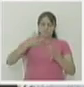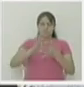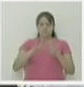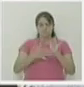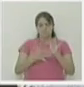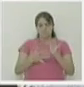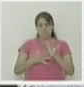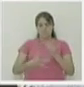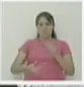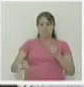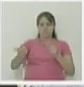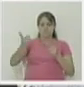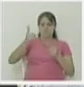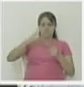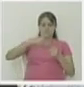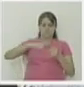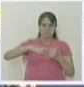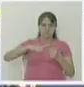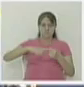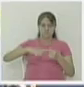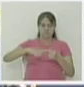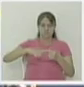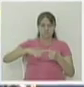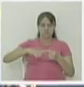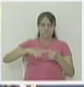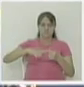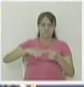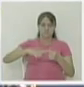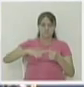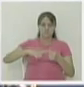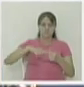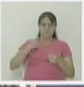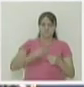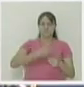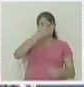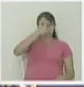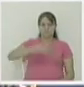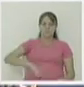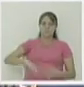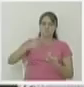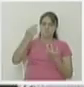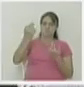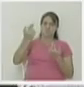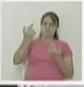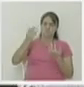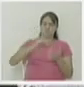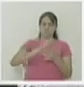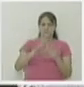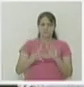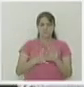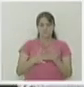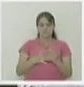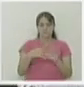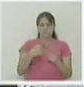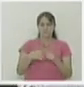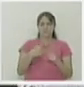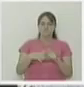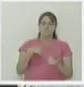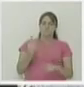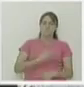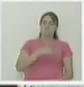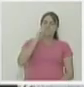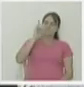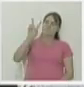quando Jesus vier na sua glória, seremos semelhantes a Ele, porque o veremos